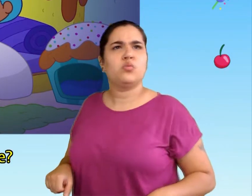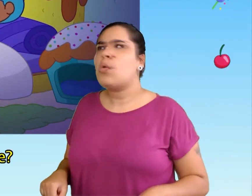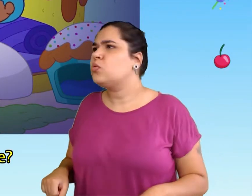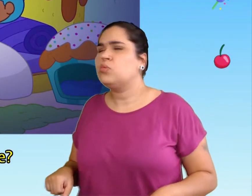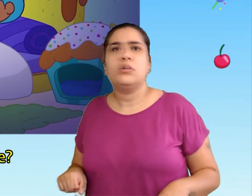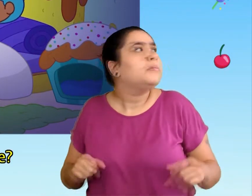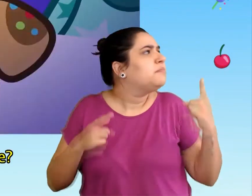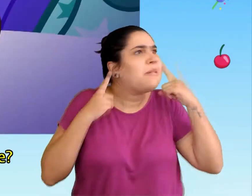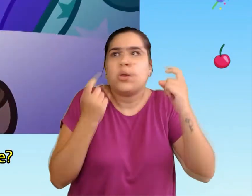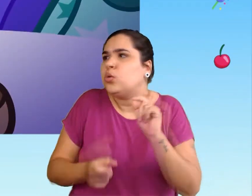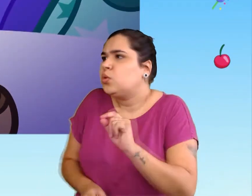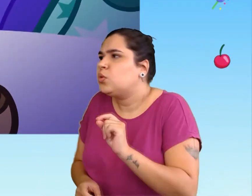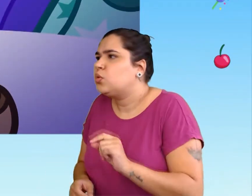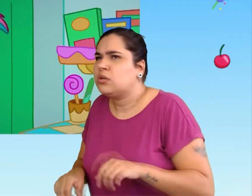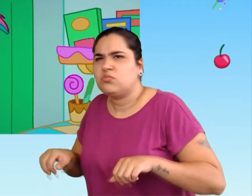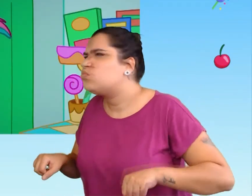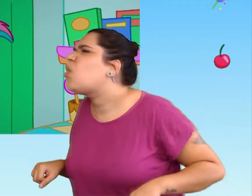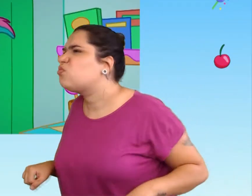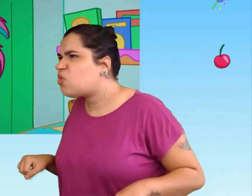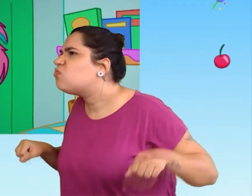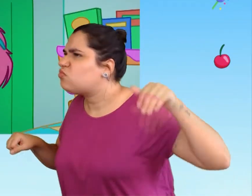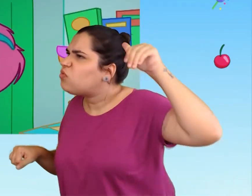Que barulho foi esse?